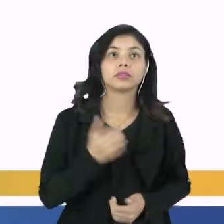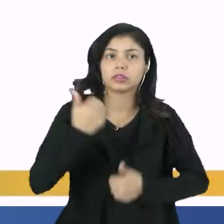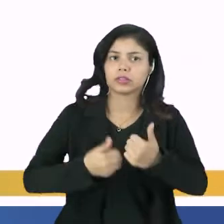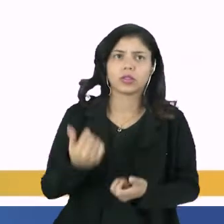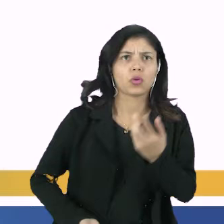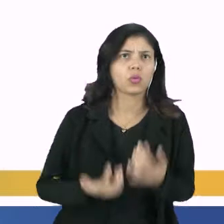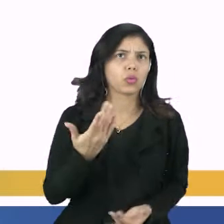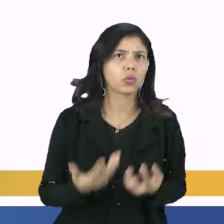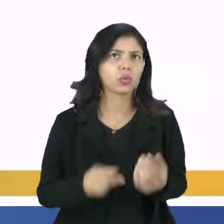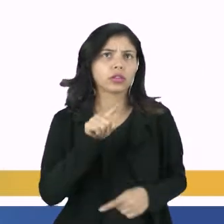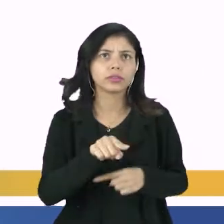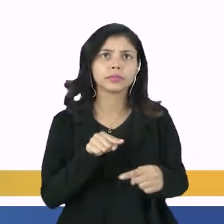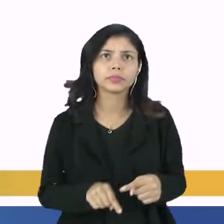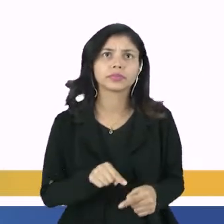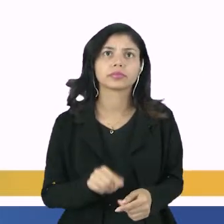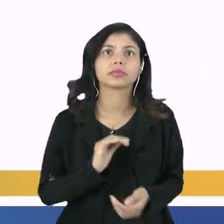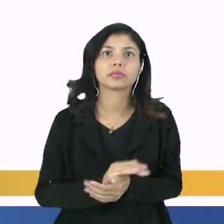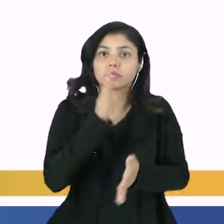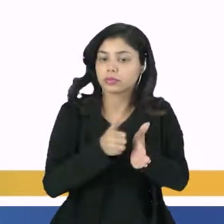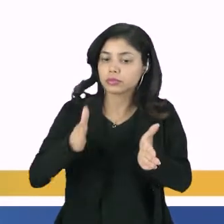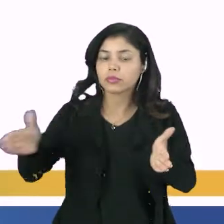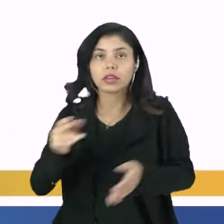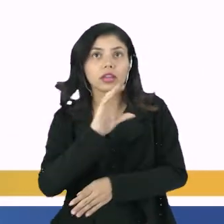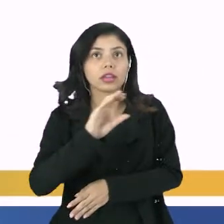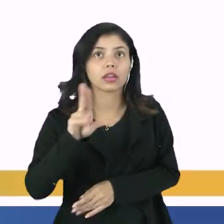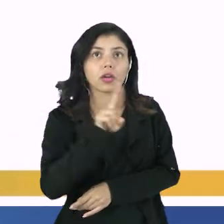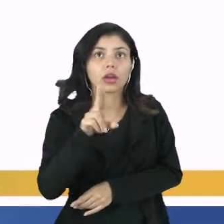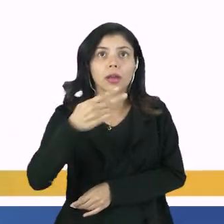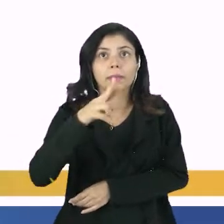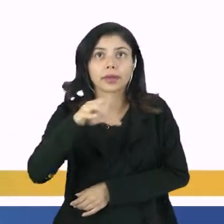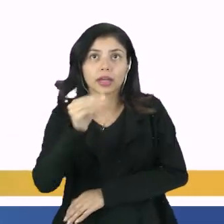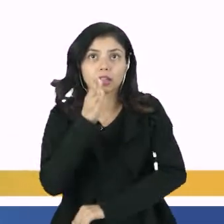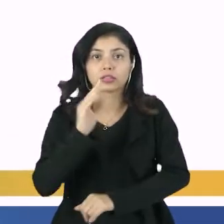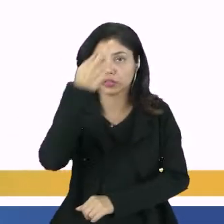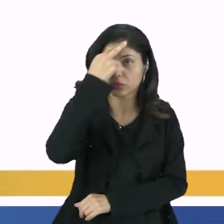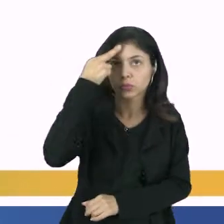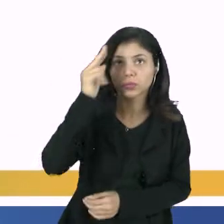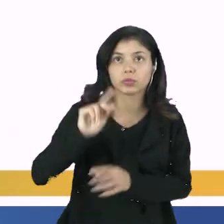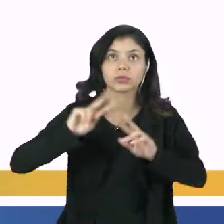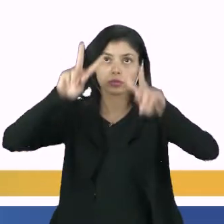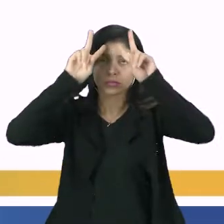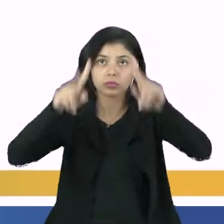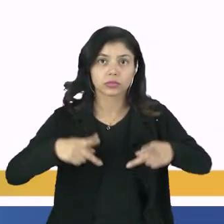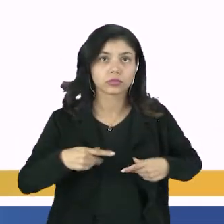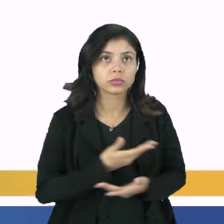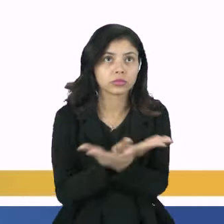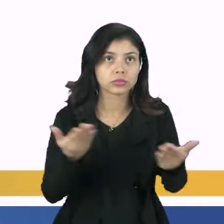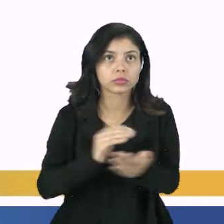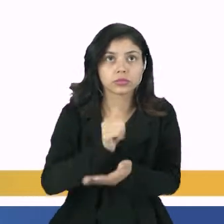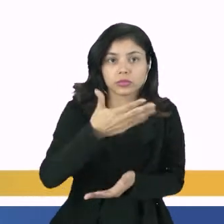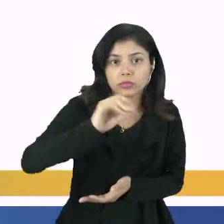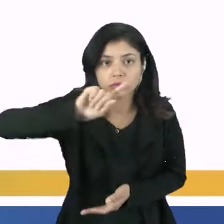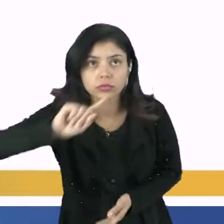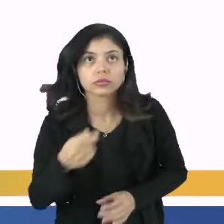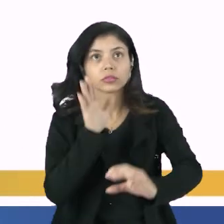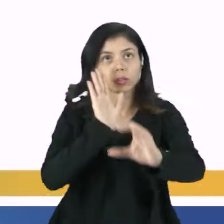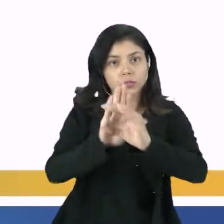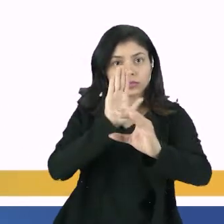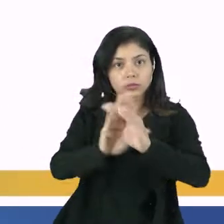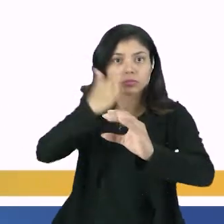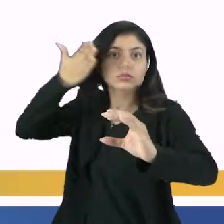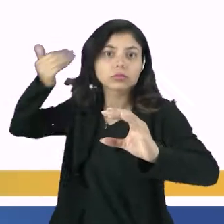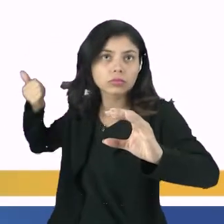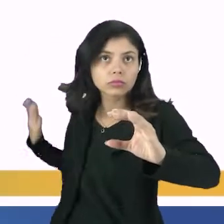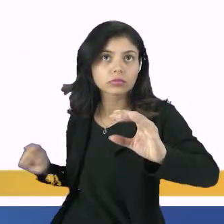uma divisão cronológica da chamada pré-história da humanidade, compreendida entre 10.000 anos antes